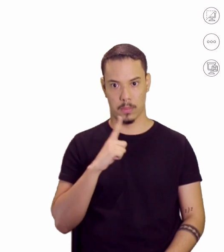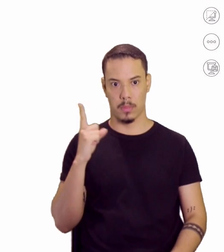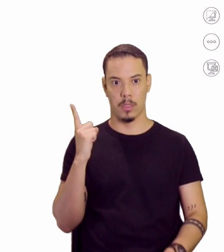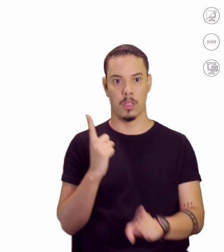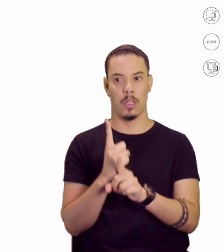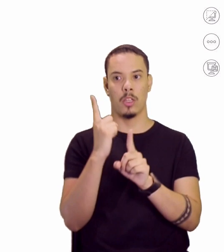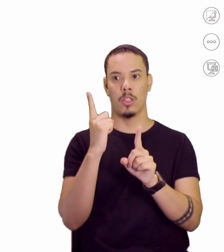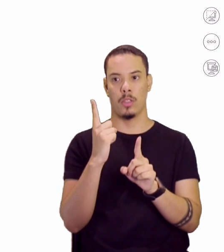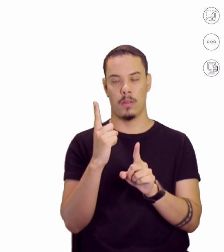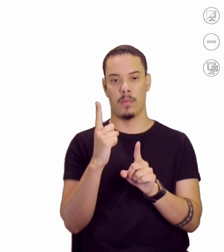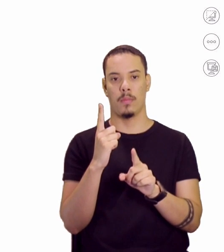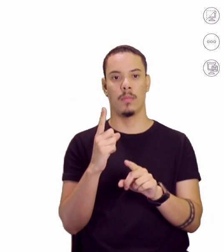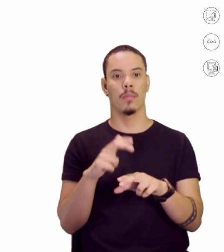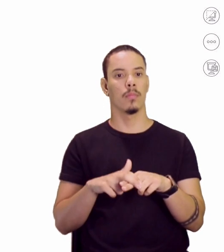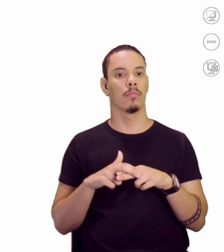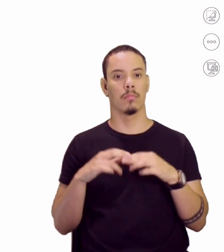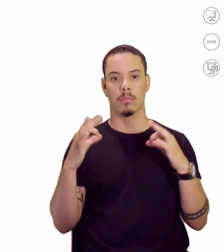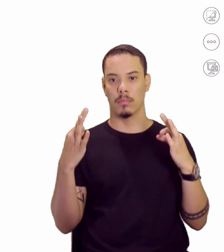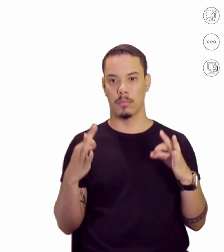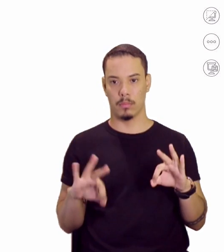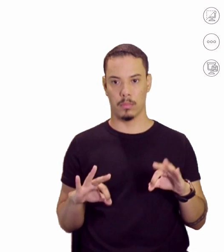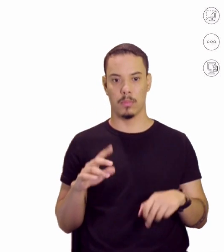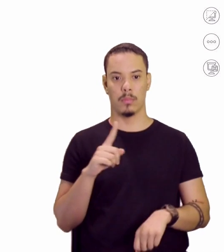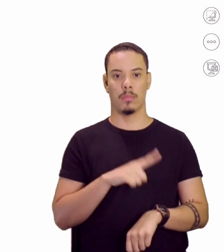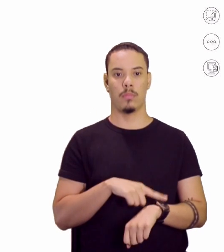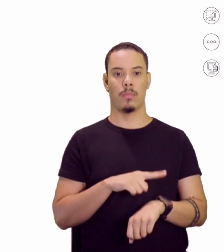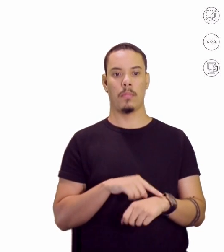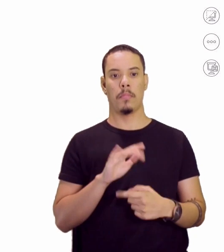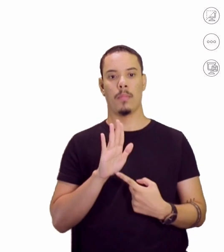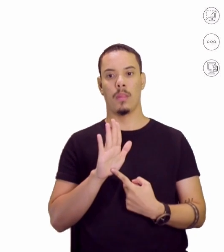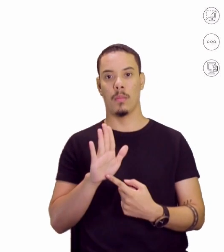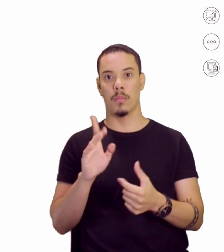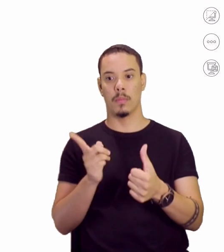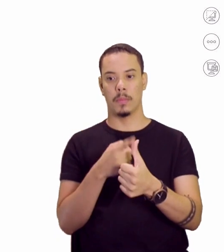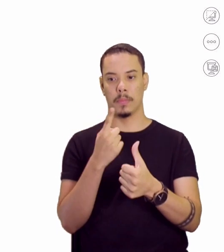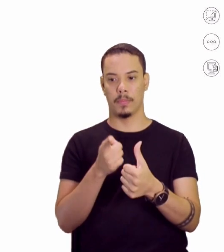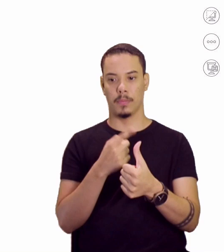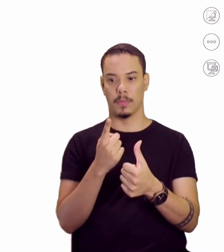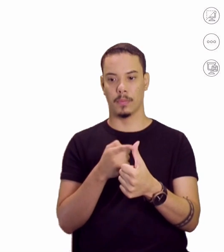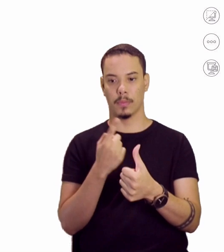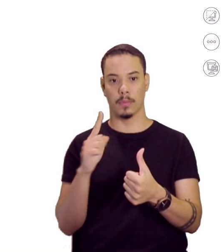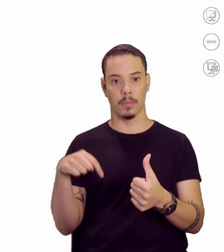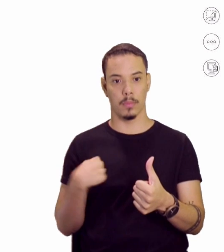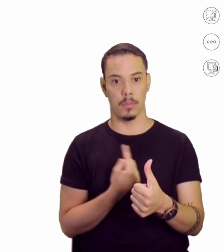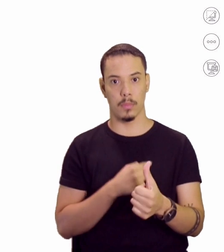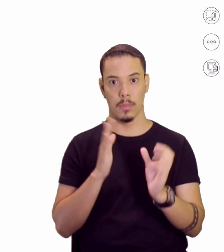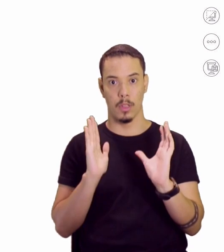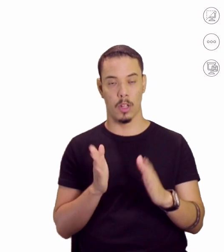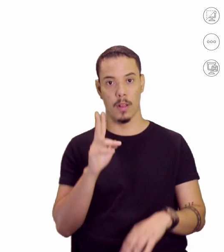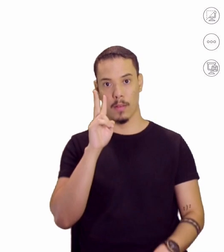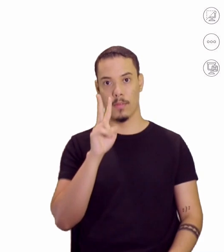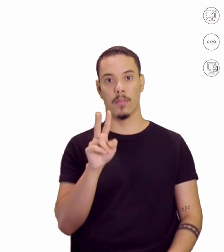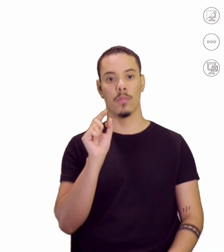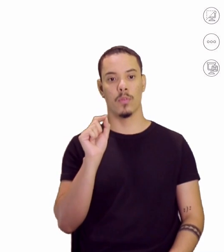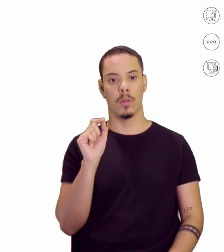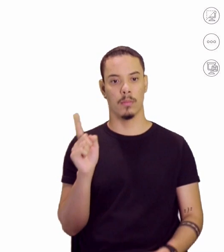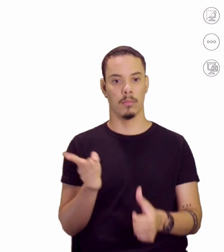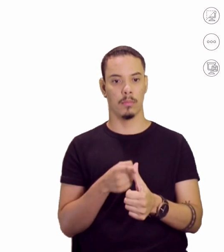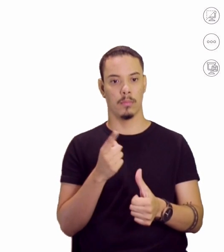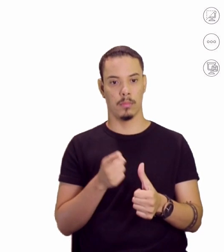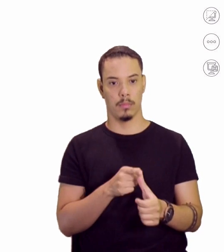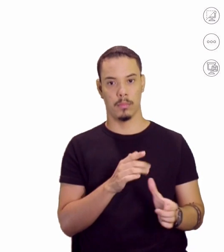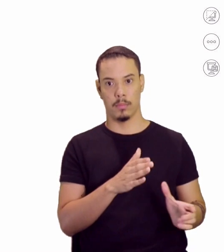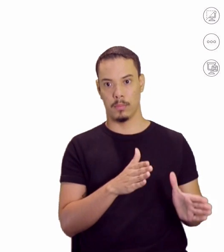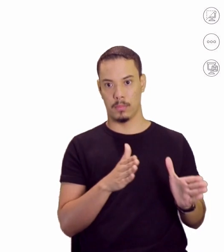gráfico de 9 segundos. Então, olha só, certinho ali, né, Décio? E aqui mostra aqui o primeiro, a gente viu aqui que, olha bem, primeira parte